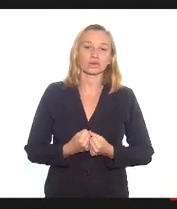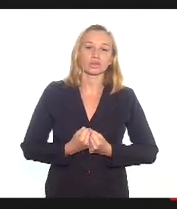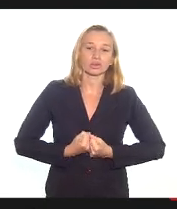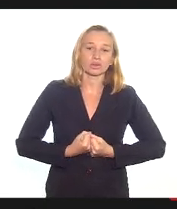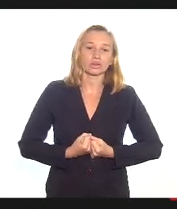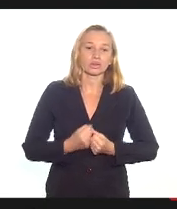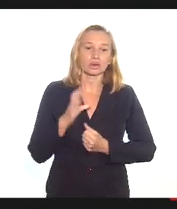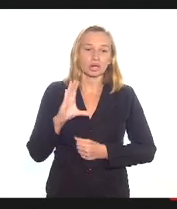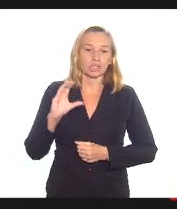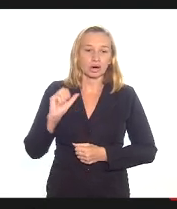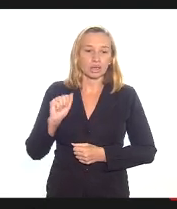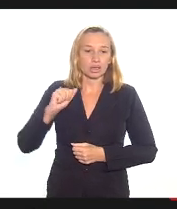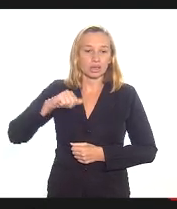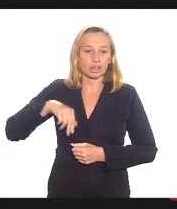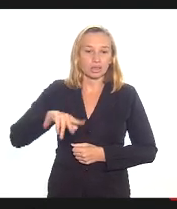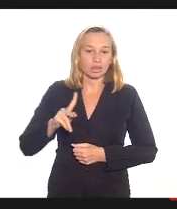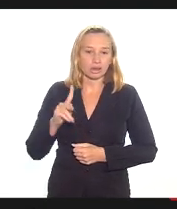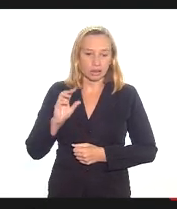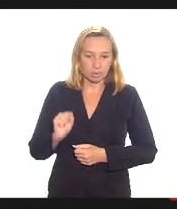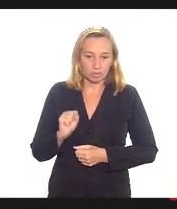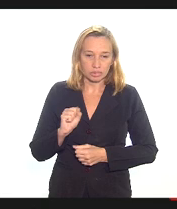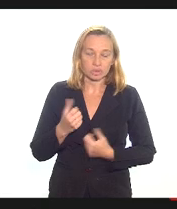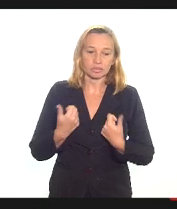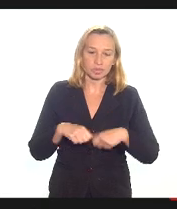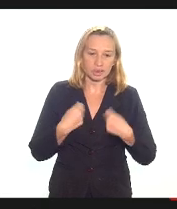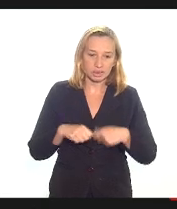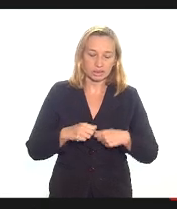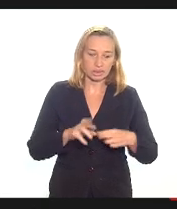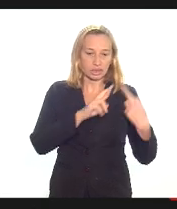adquirindo campos, né? E que vão ter que